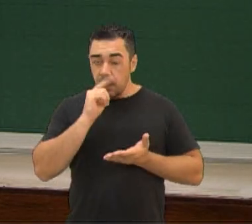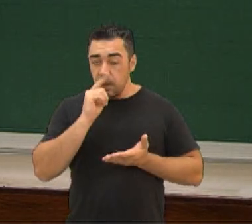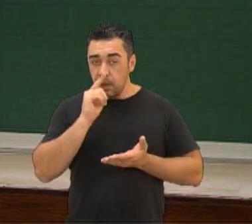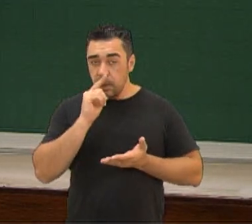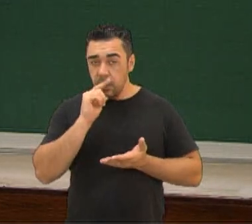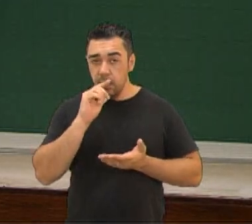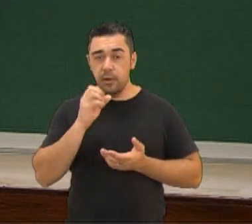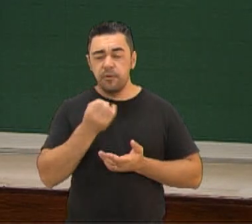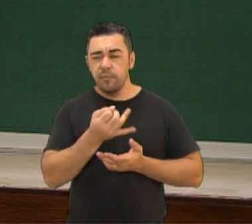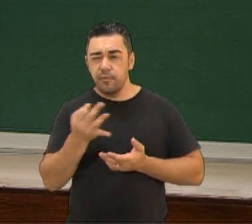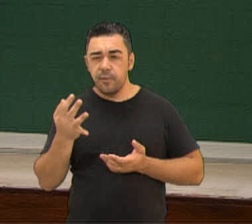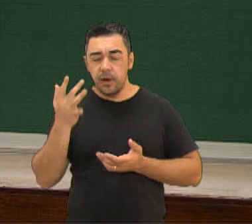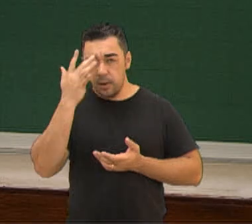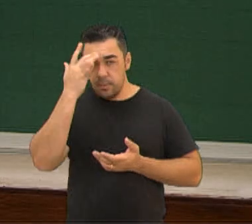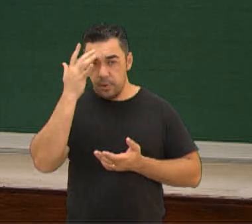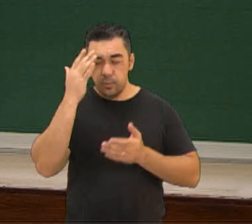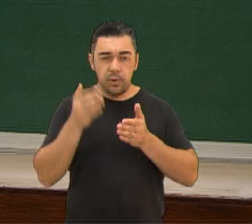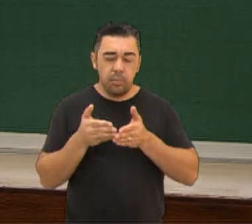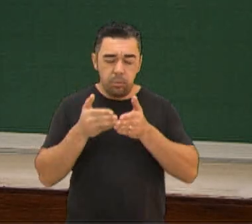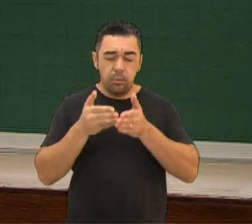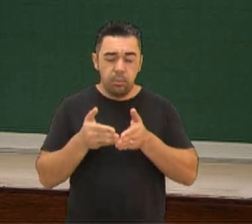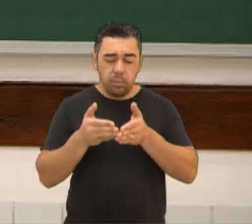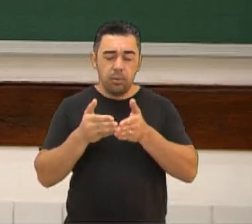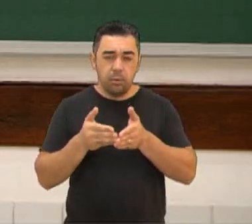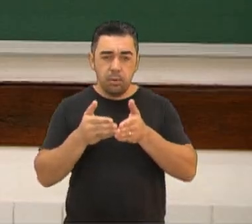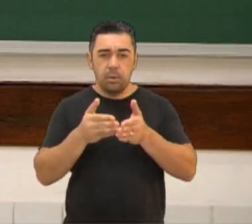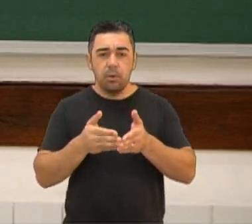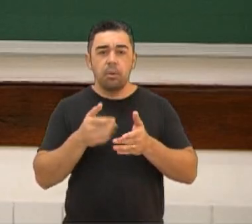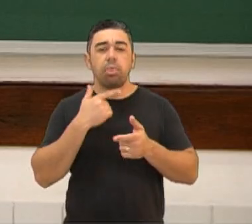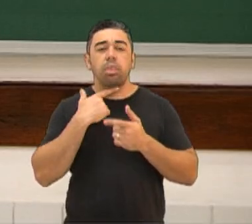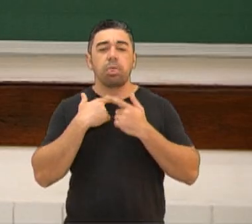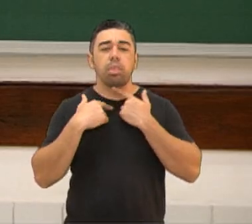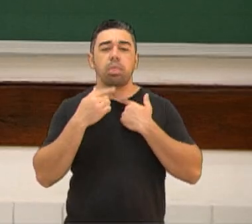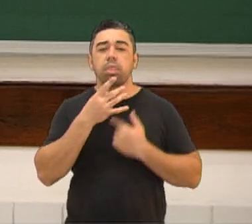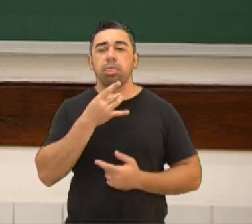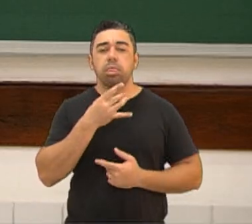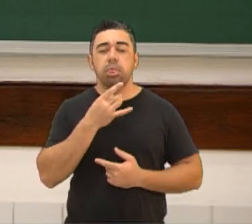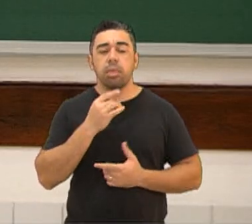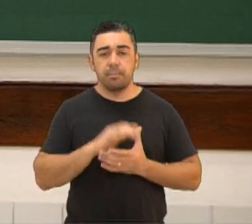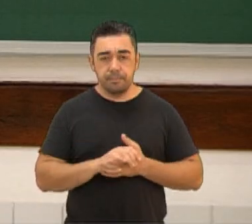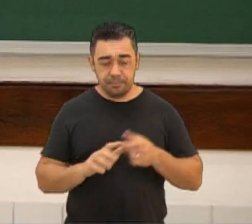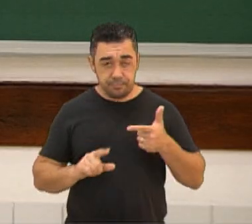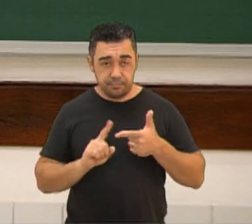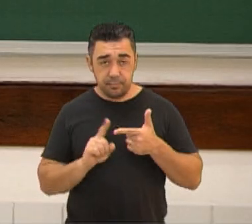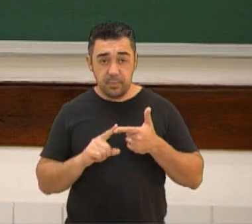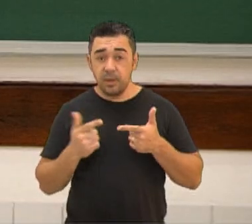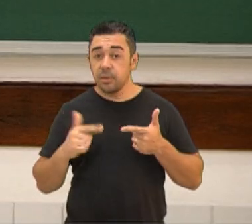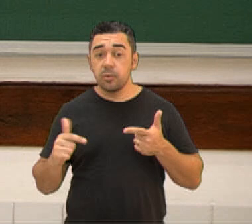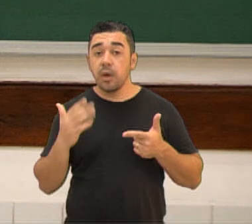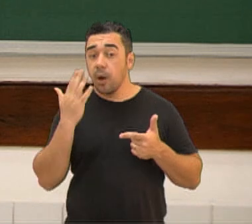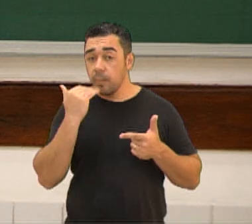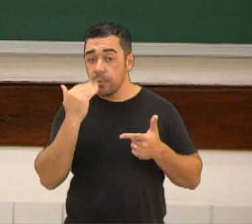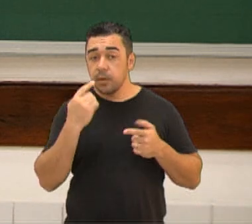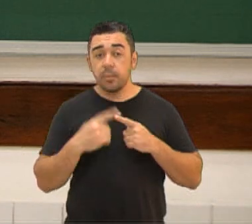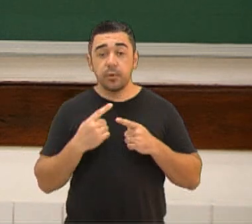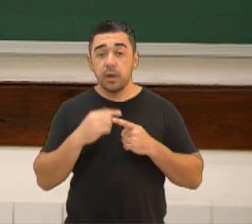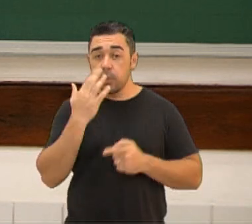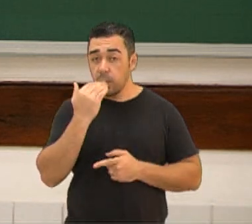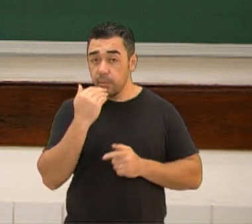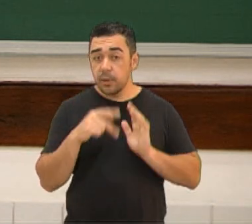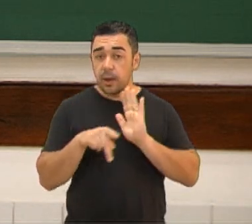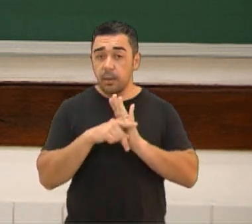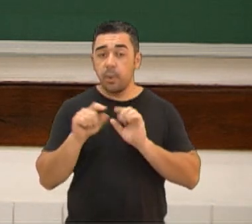muitos deles se desidratavam e precisavam disso, muitos desses marujos eles também não tinham comida, porque a comida era destinada só